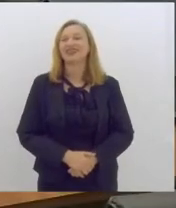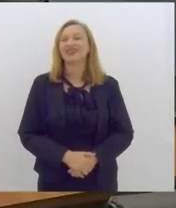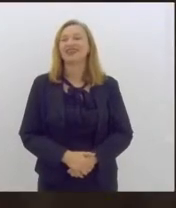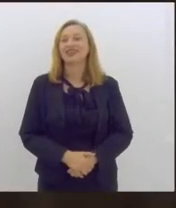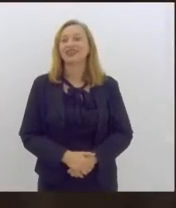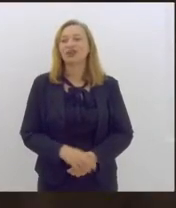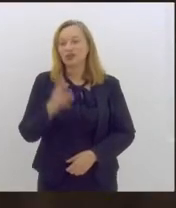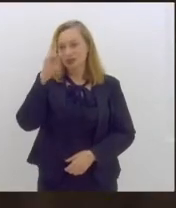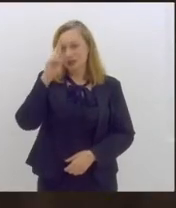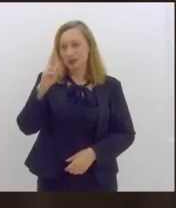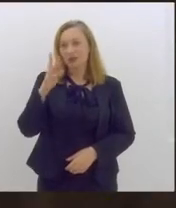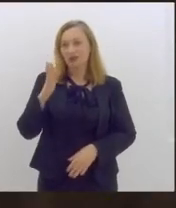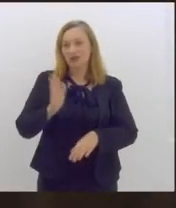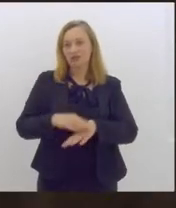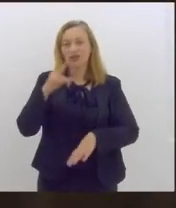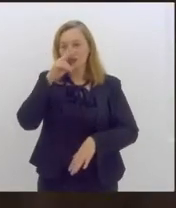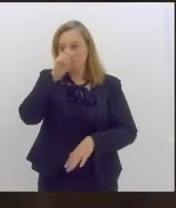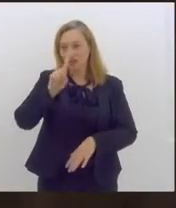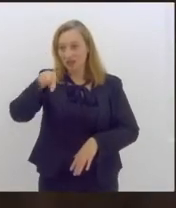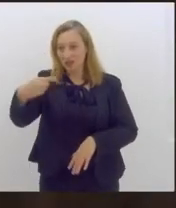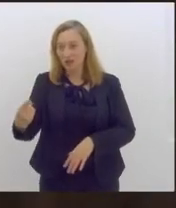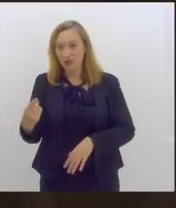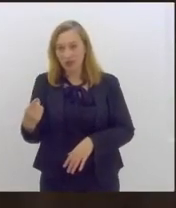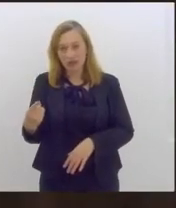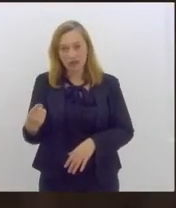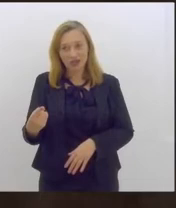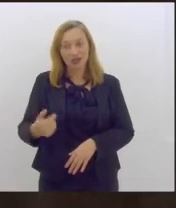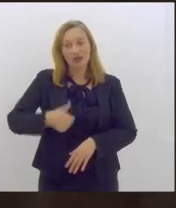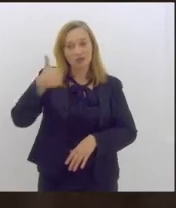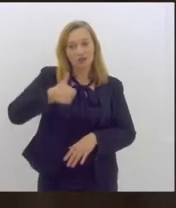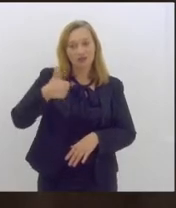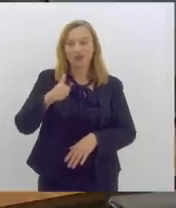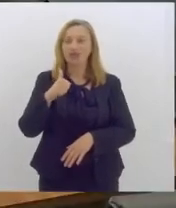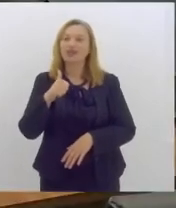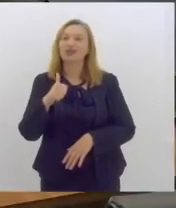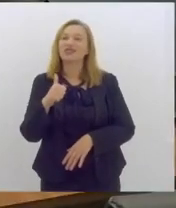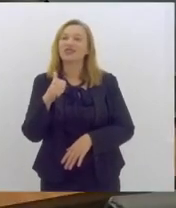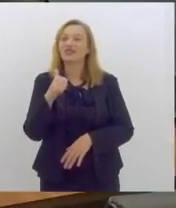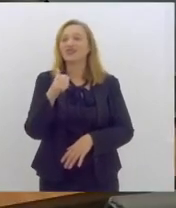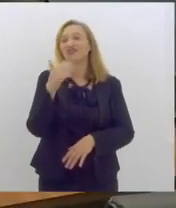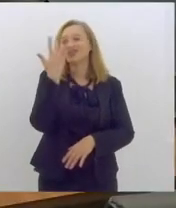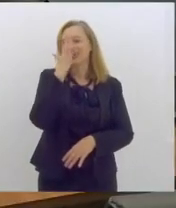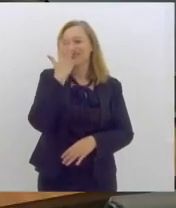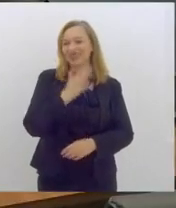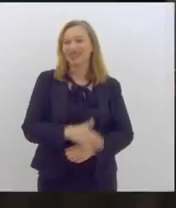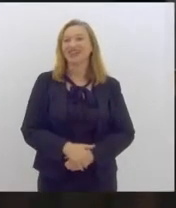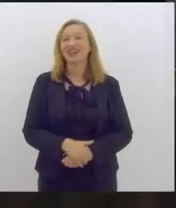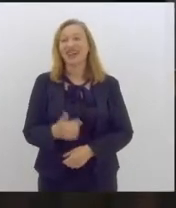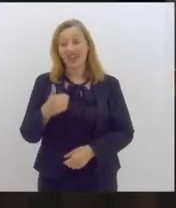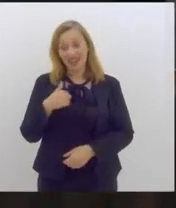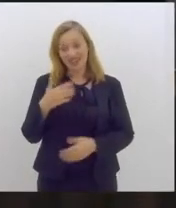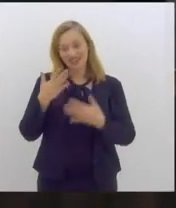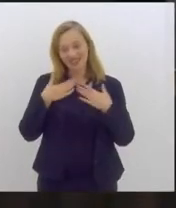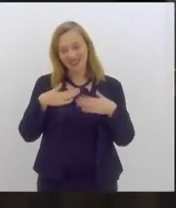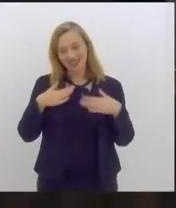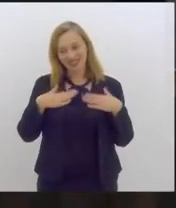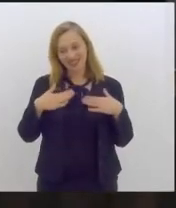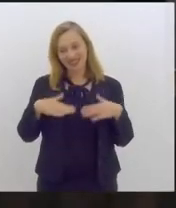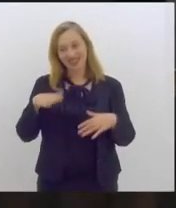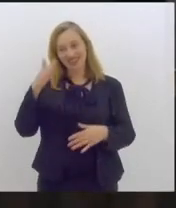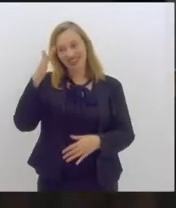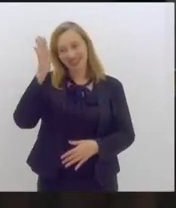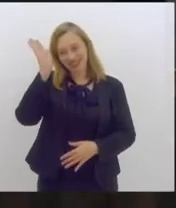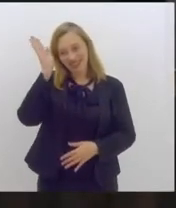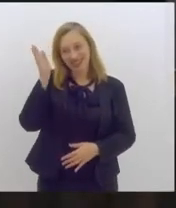e o Ceará mais forte depois de dois de primeiro de fevereiro só que aí eu vou descansar um bocado a